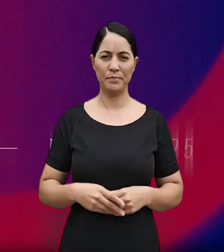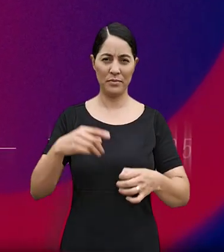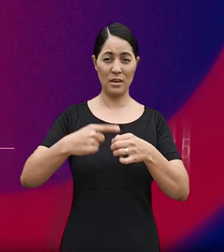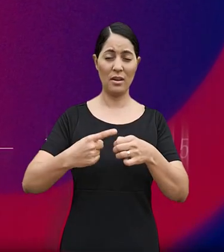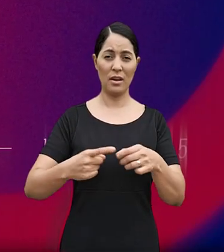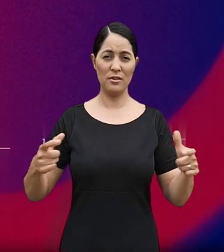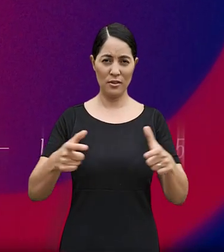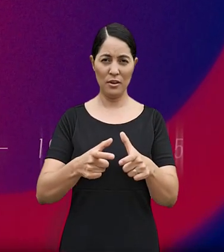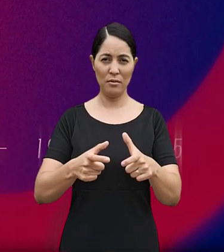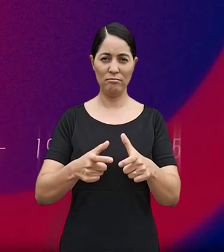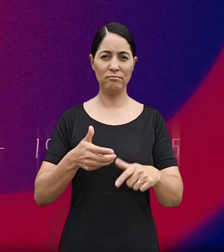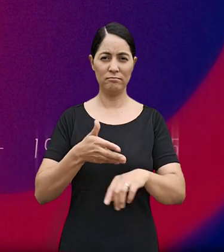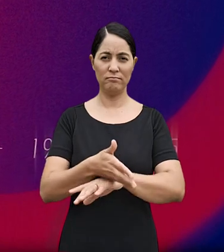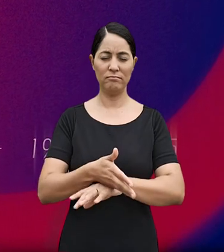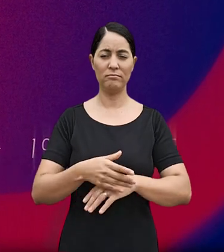Interiorização.